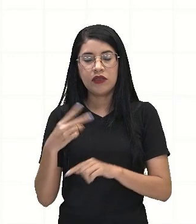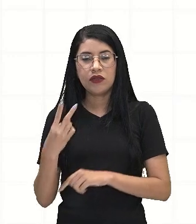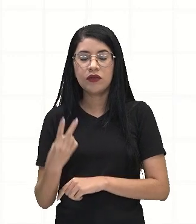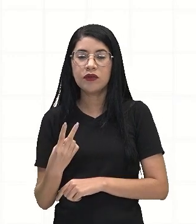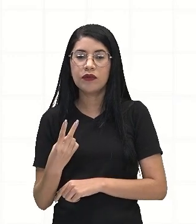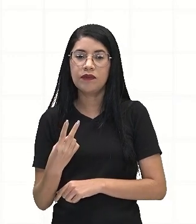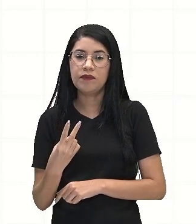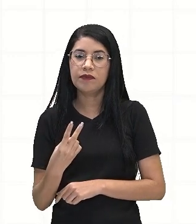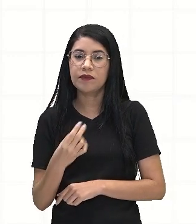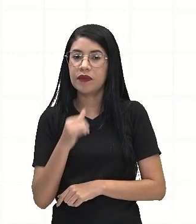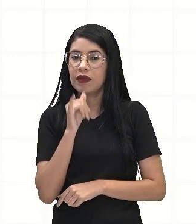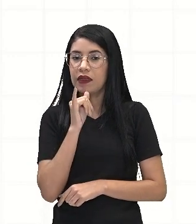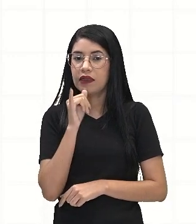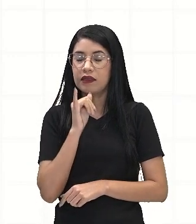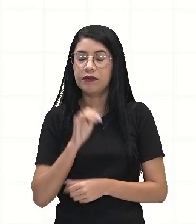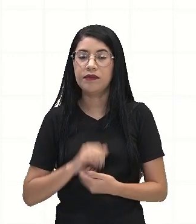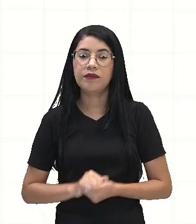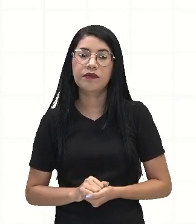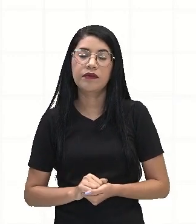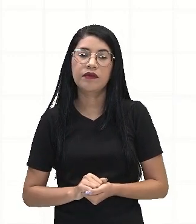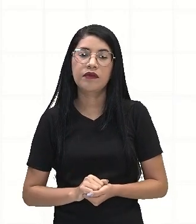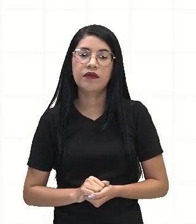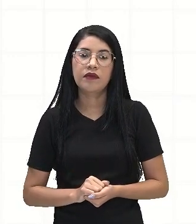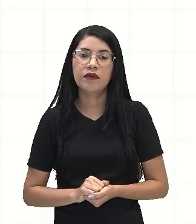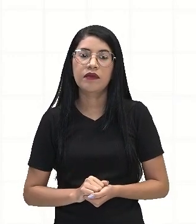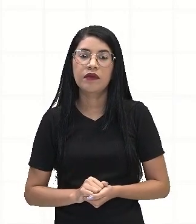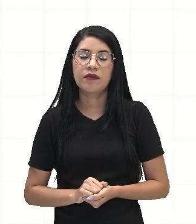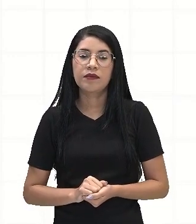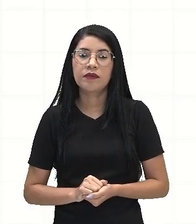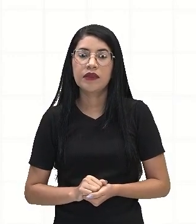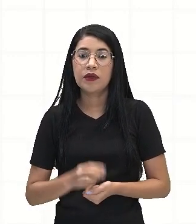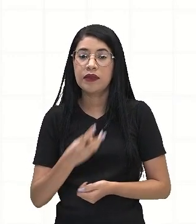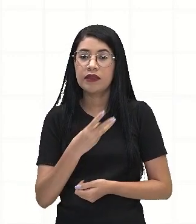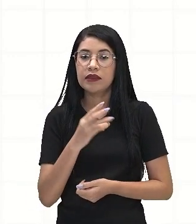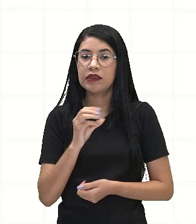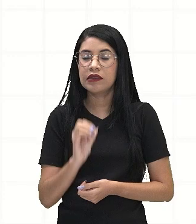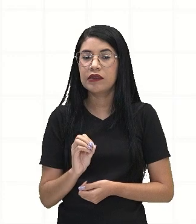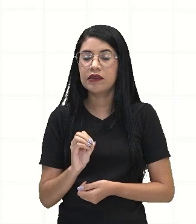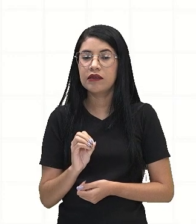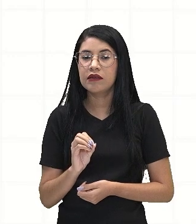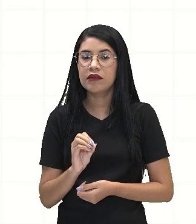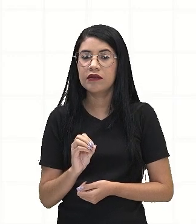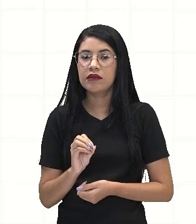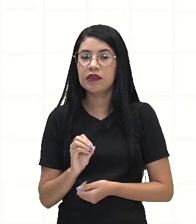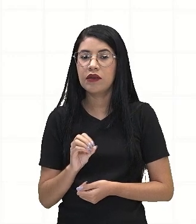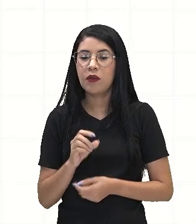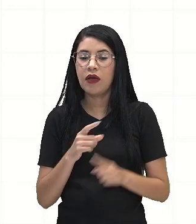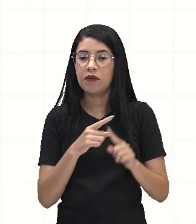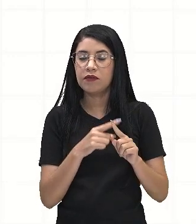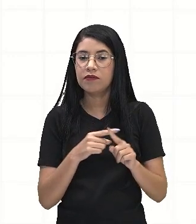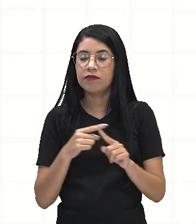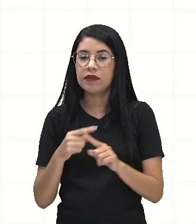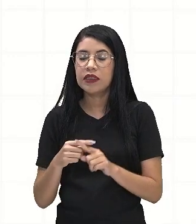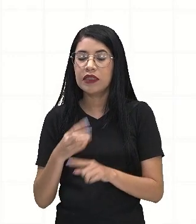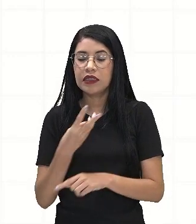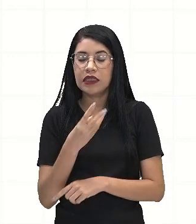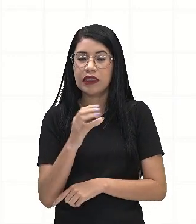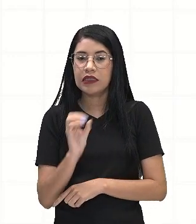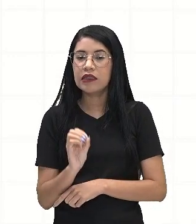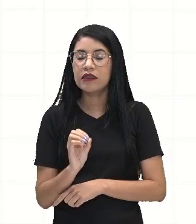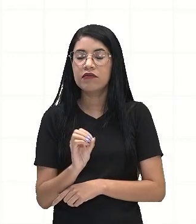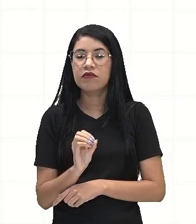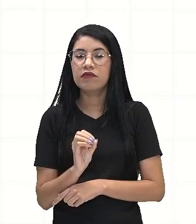X fosse 2? 5 vezes 3, 15, vezes 2, 30. Olha só, essa multiplicação iria dar 30,